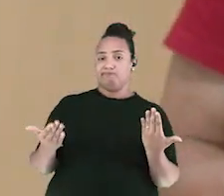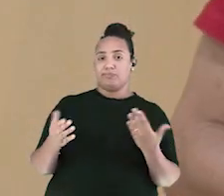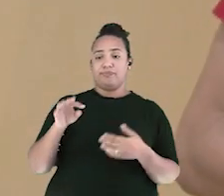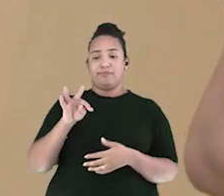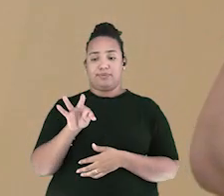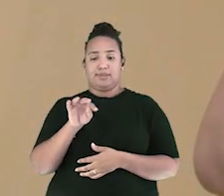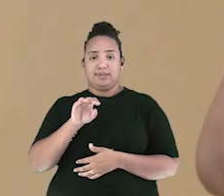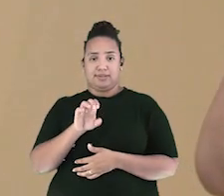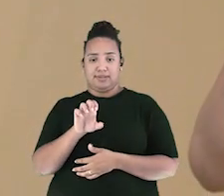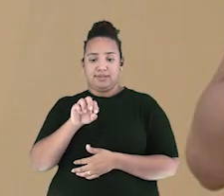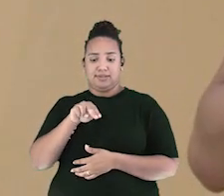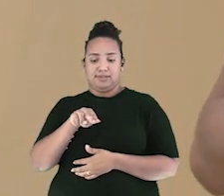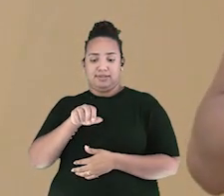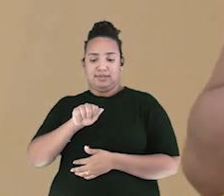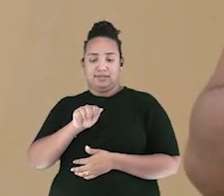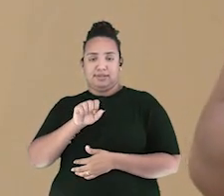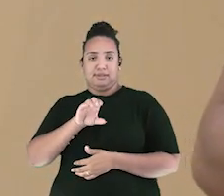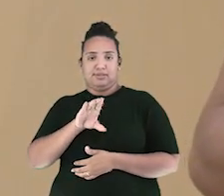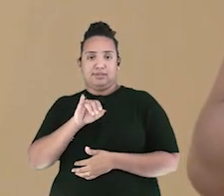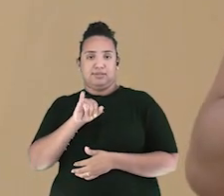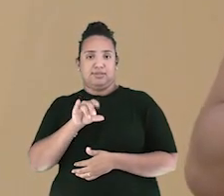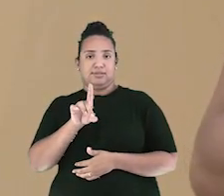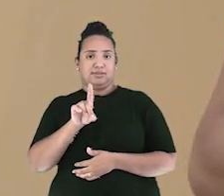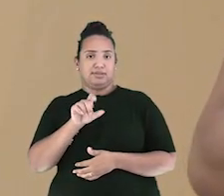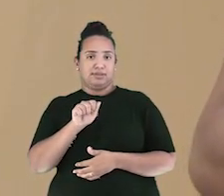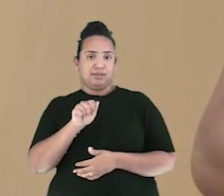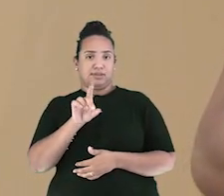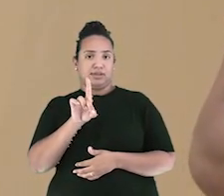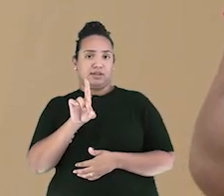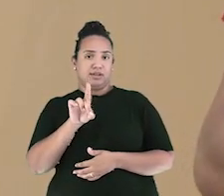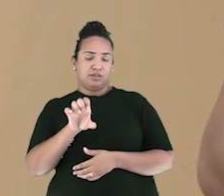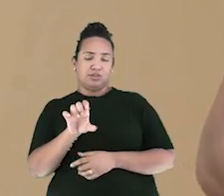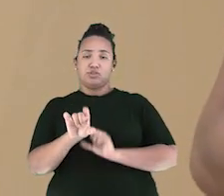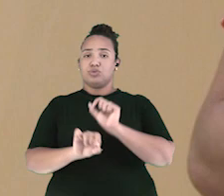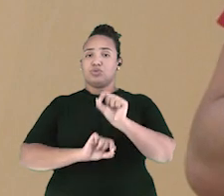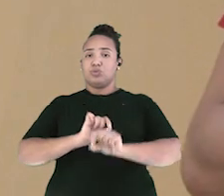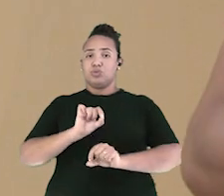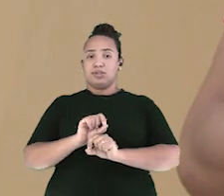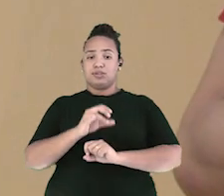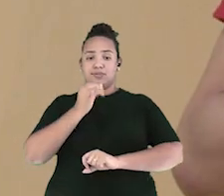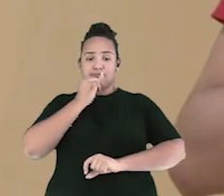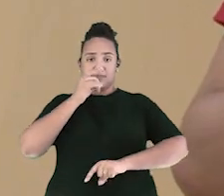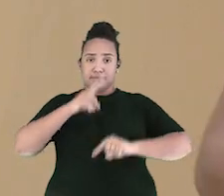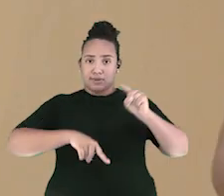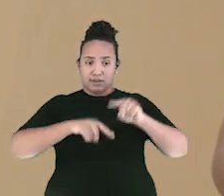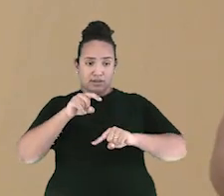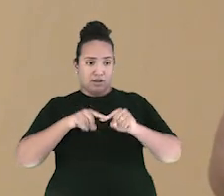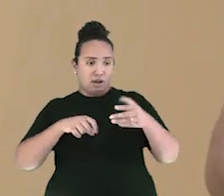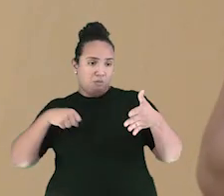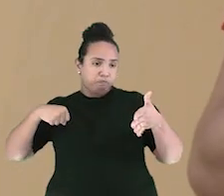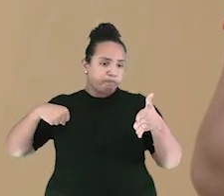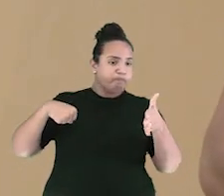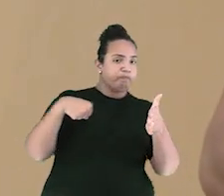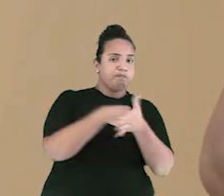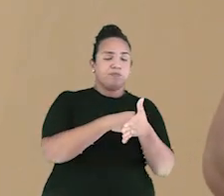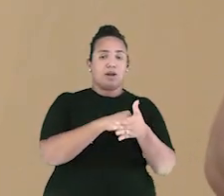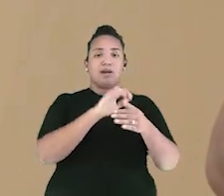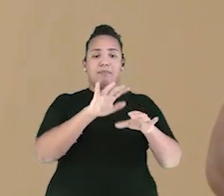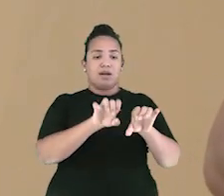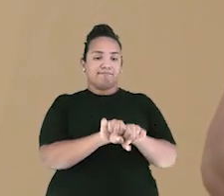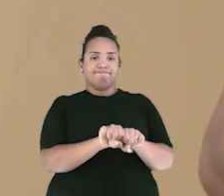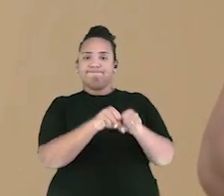Turma, a tenacidade é a capacidade de um material suportar um choque ou pancada sem se romper ou sem se